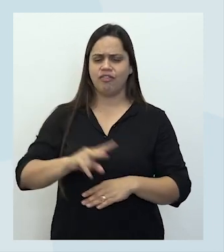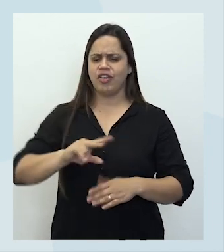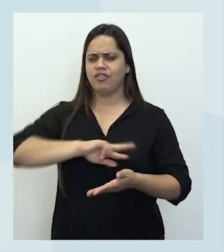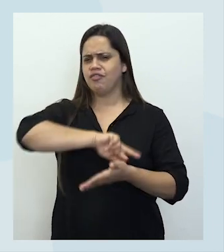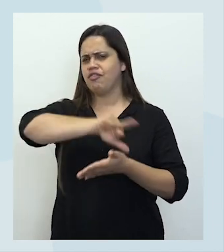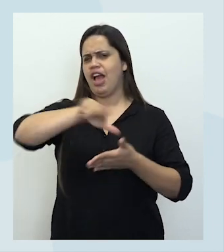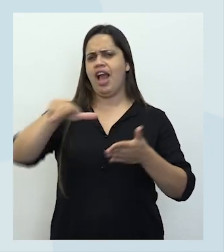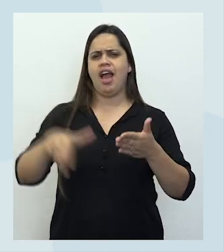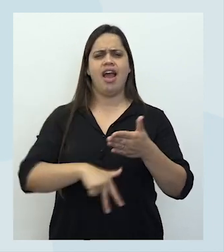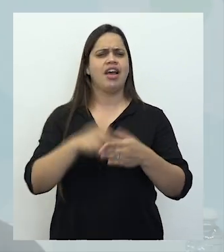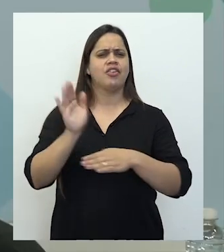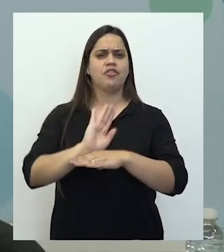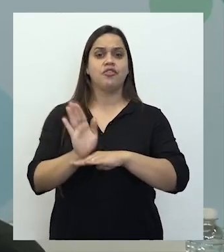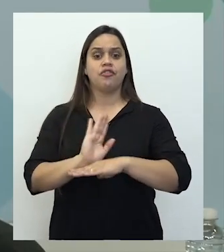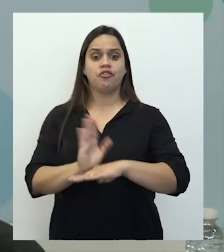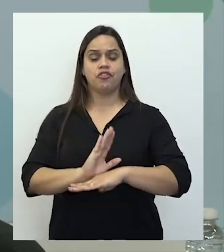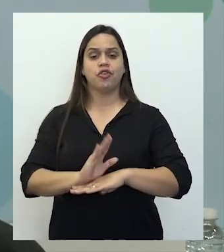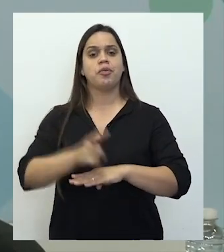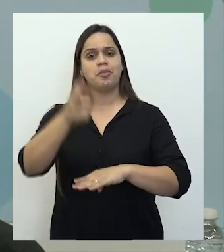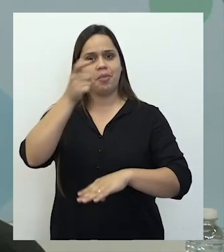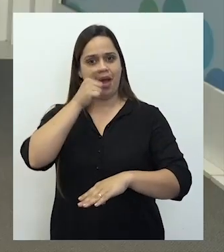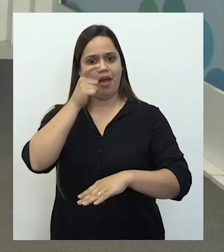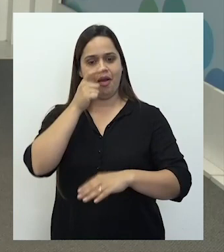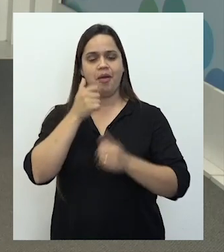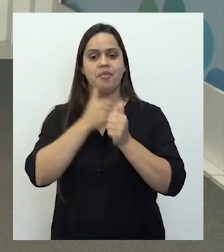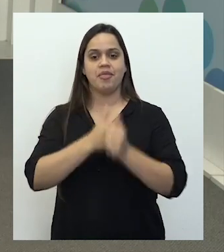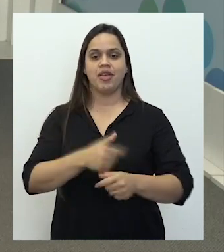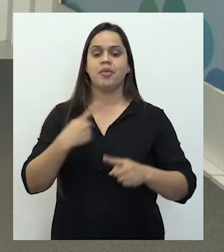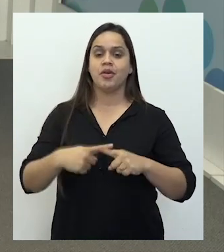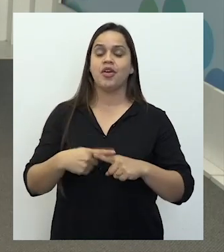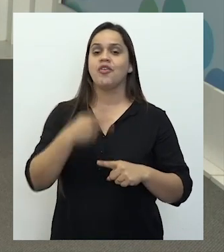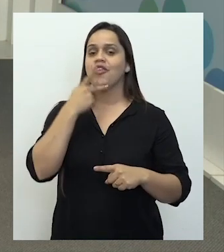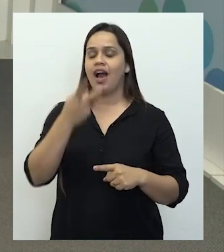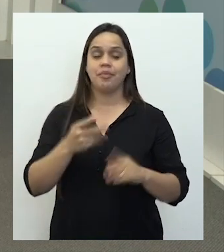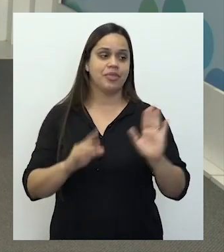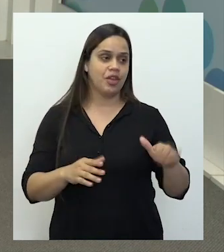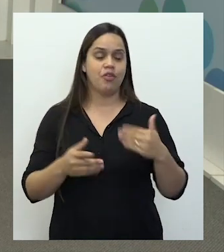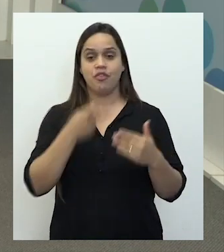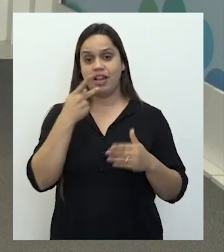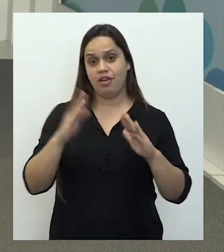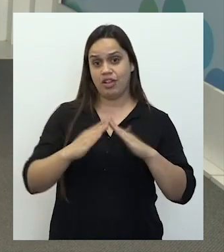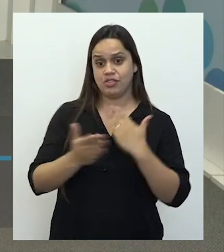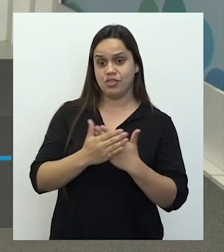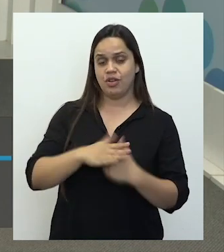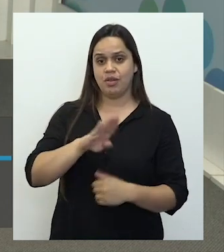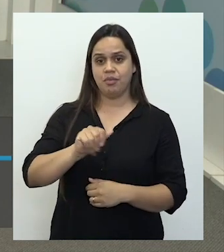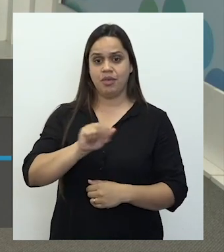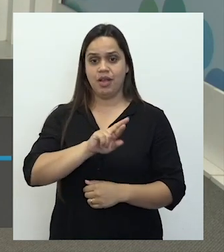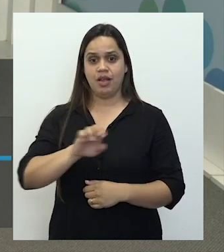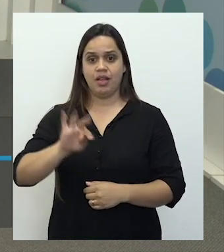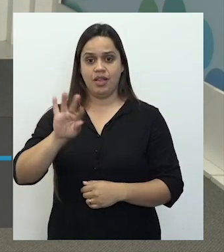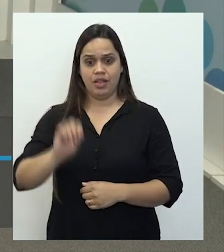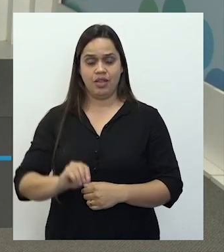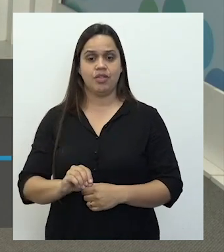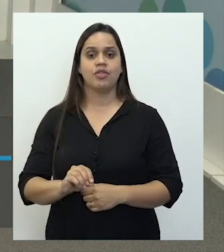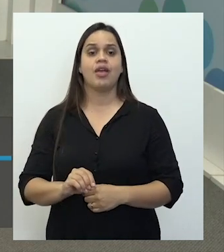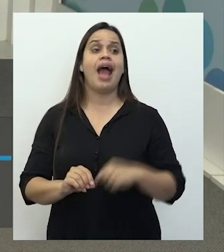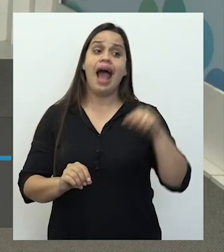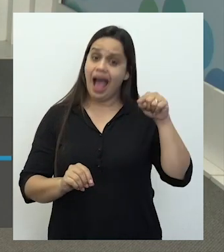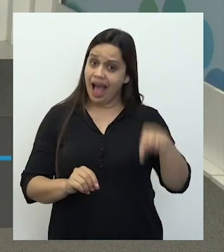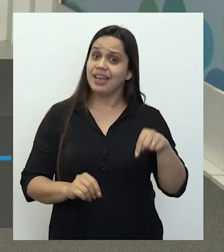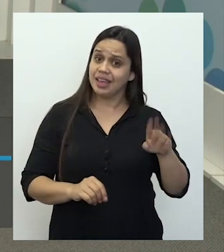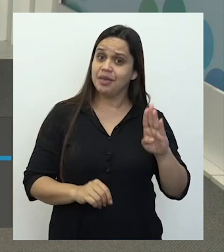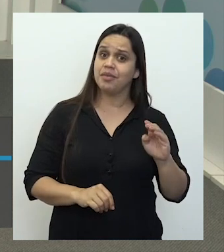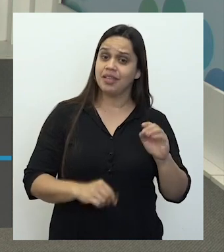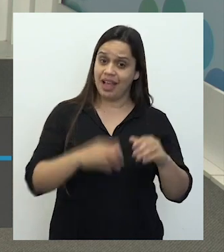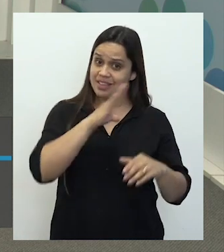fazendo uma lista de filme para assistir. Olha, eu falei da Escola Barreta, né? Aí a professora Paula em Barretos, os alunos também amam o cinema em